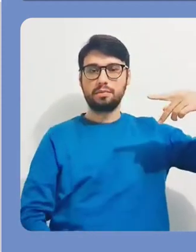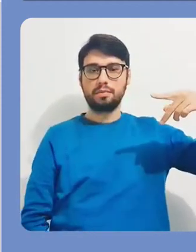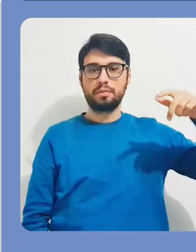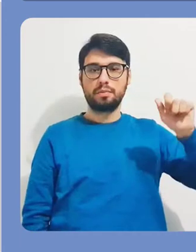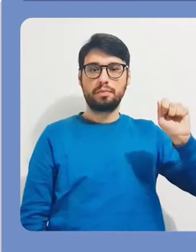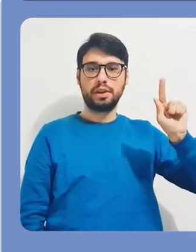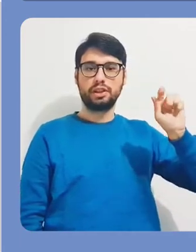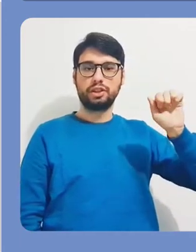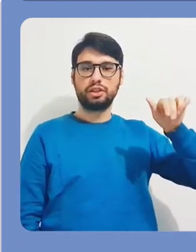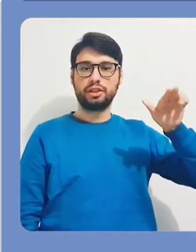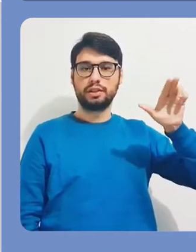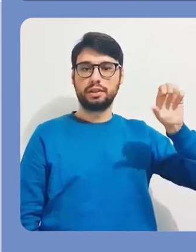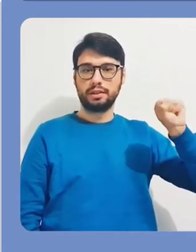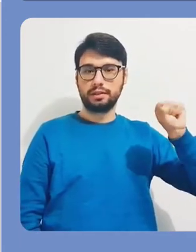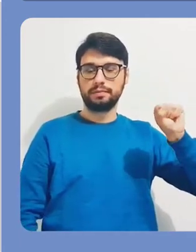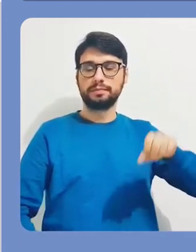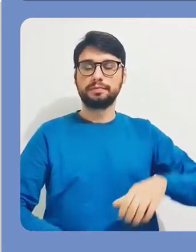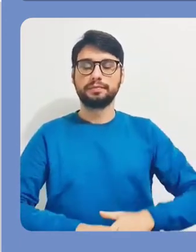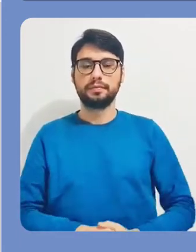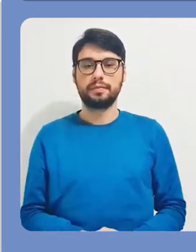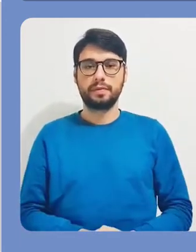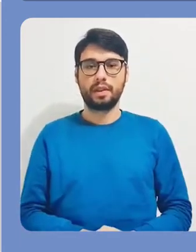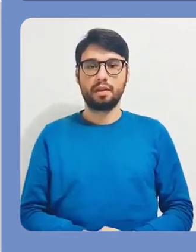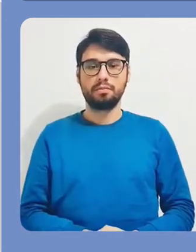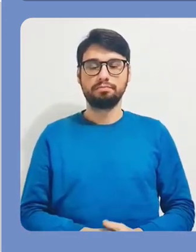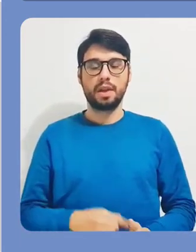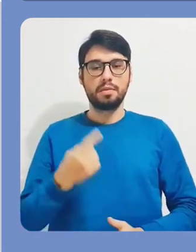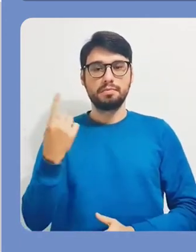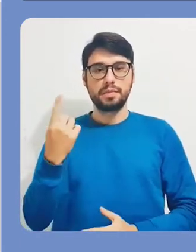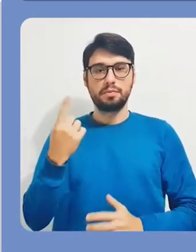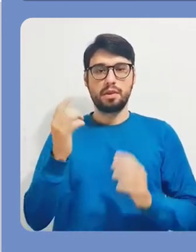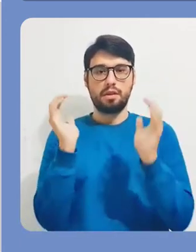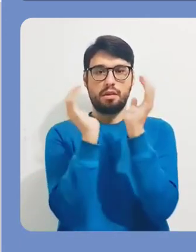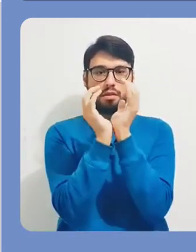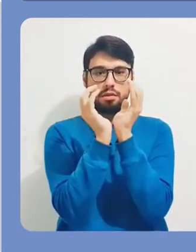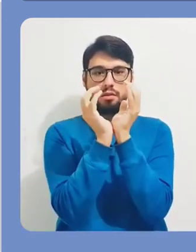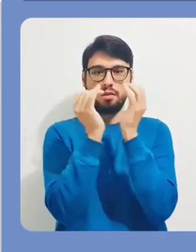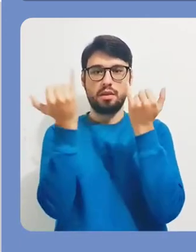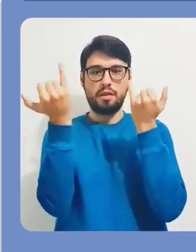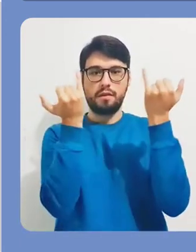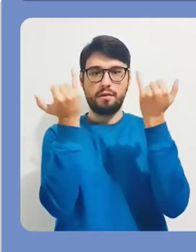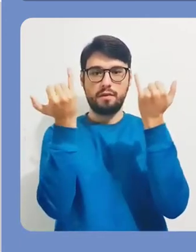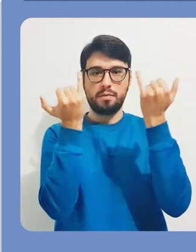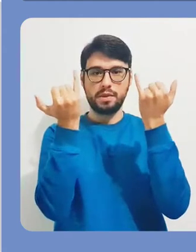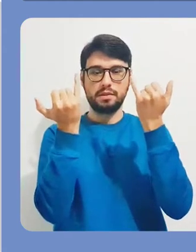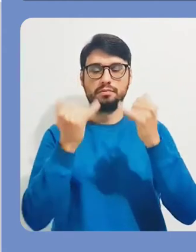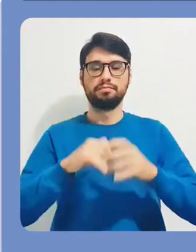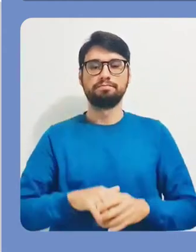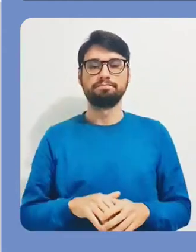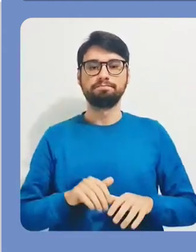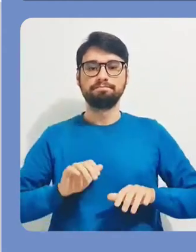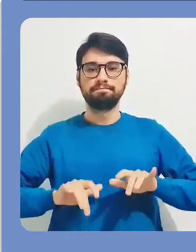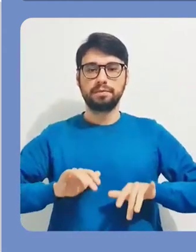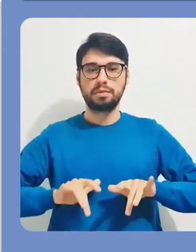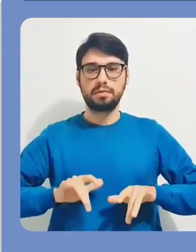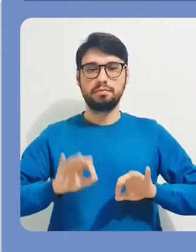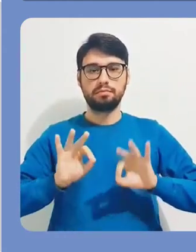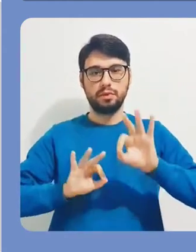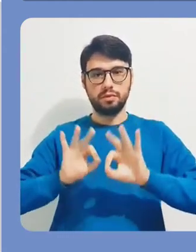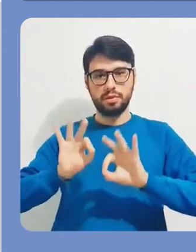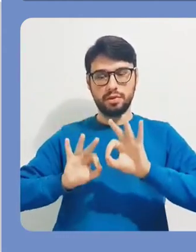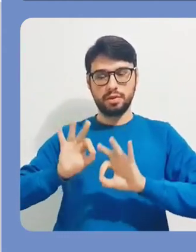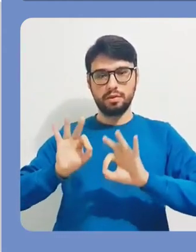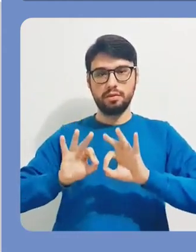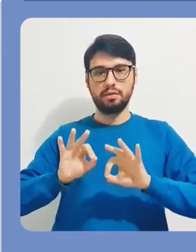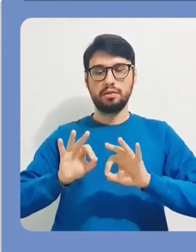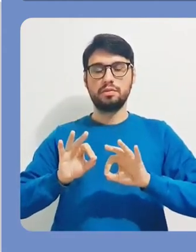contato. Tá? Eu vou criar dois menus diferentes, tá? Para a gente ver como que configura lá. Então, eu vou colocar aqui uma categoria de